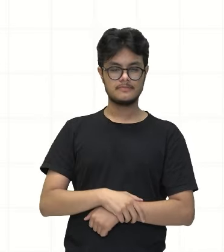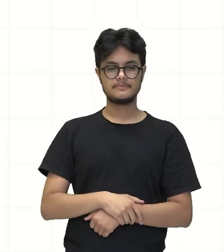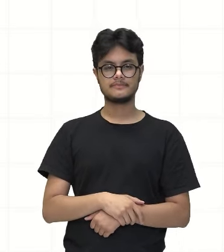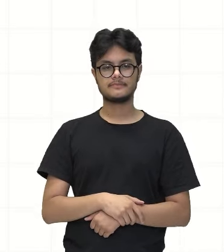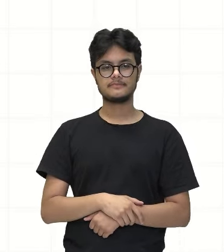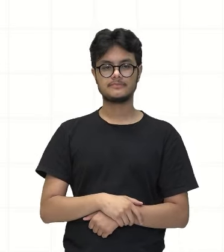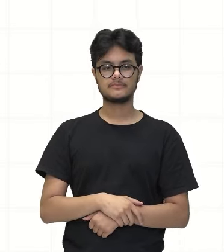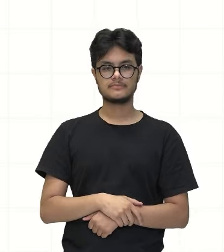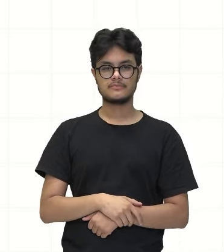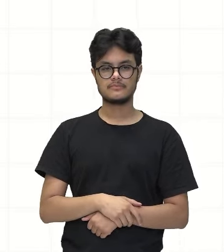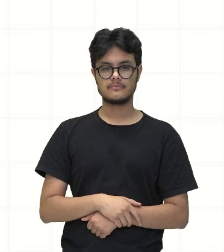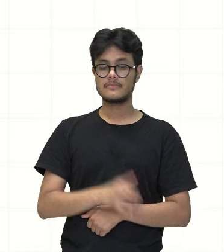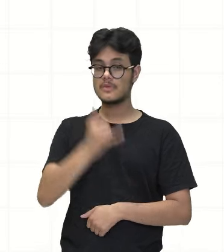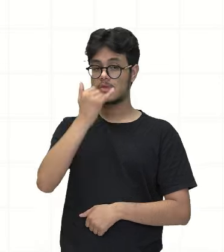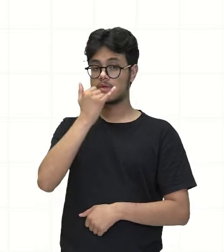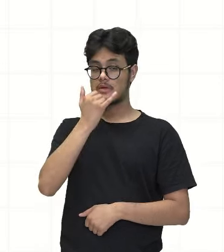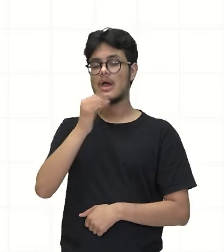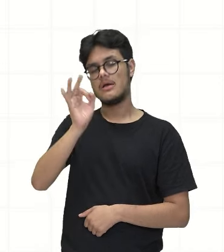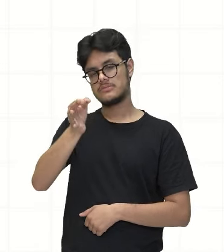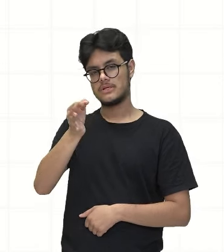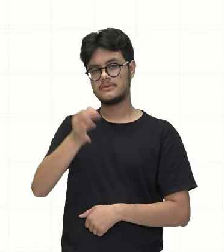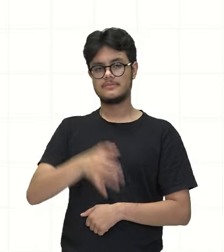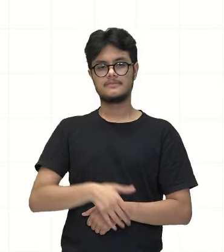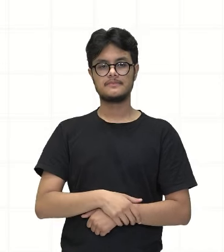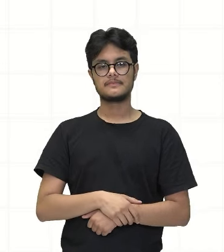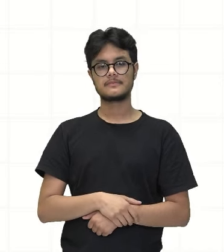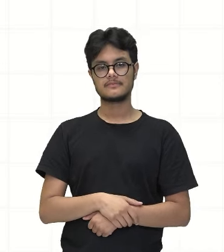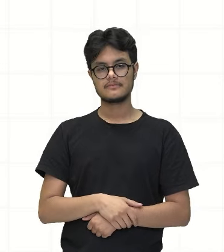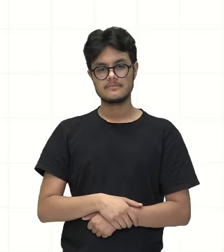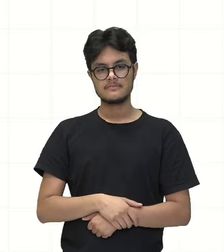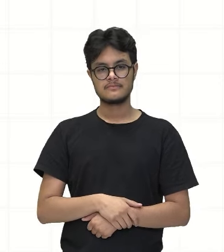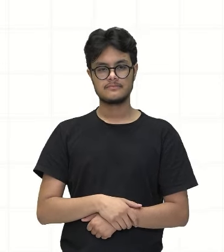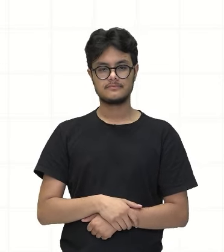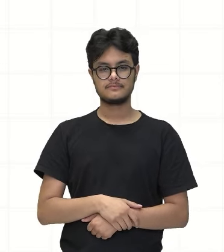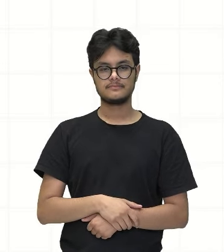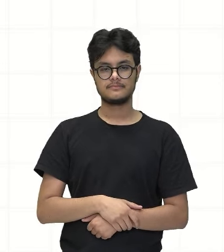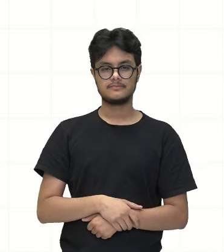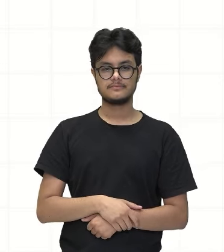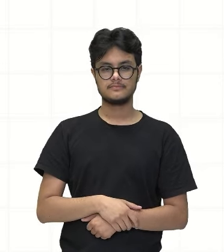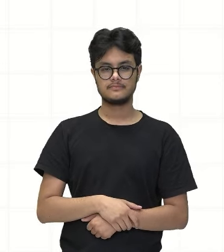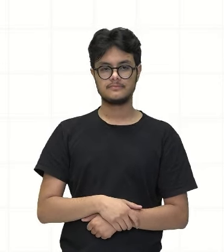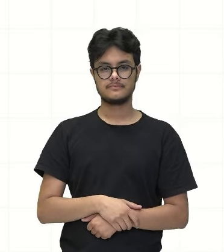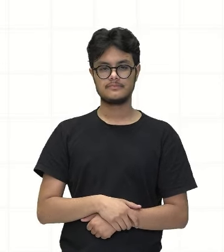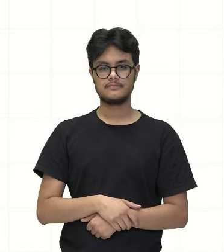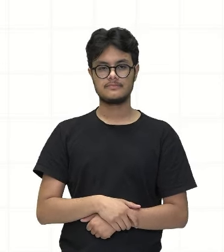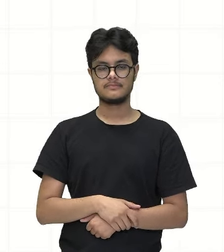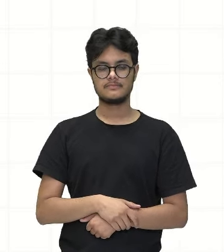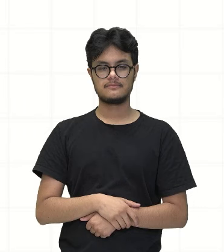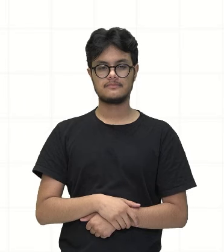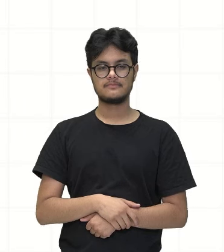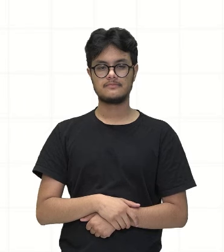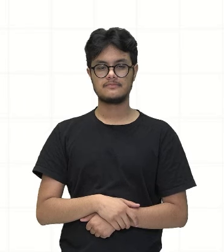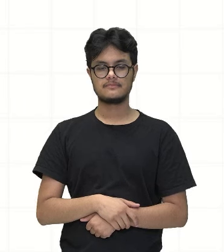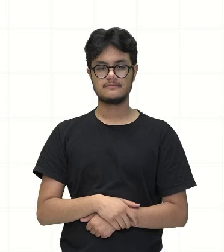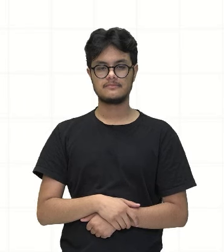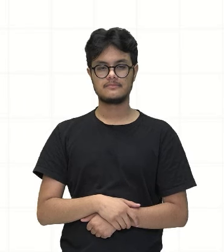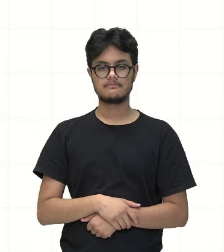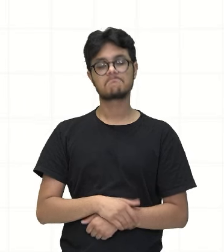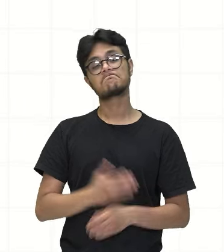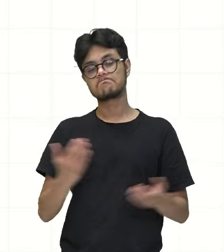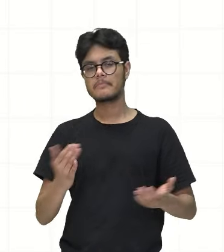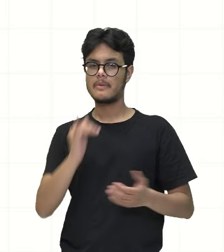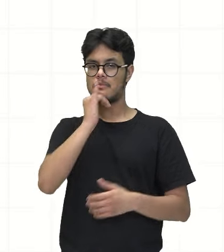na hipotenusa. Né? Eu vou chamar essa projeção de M. Lembrando que às vezes a gente pode encontrar M ou